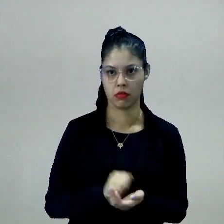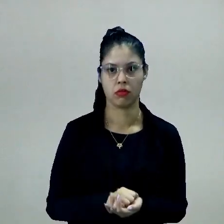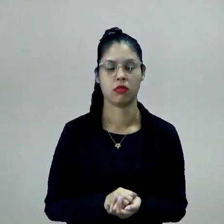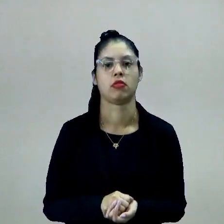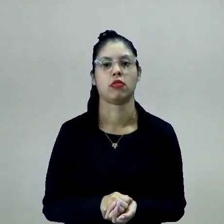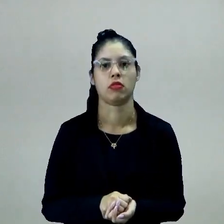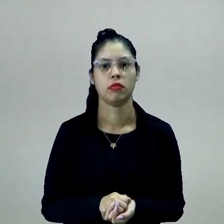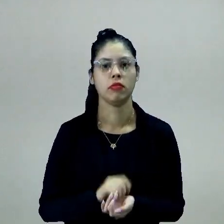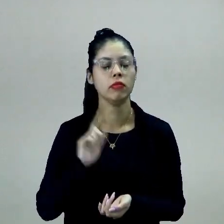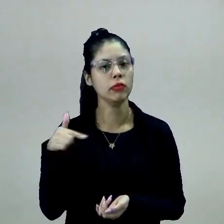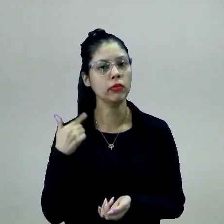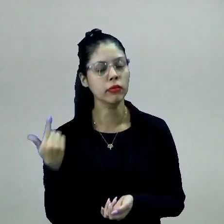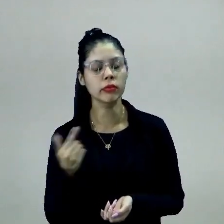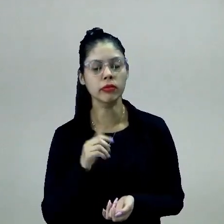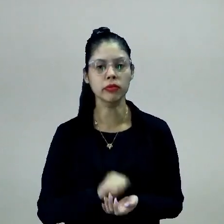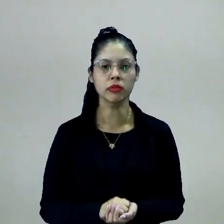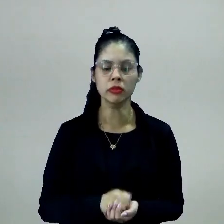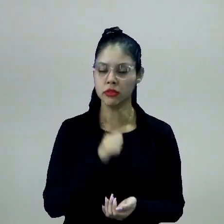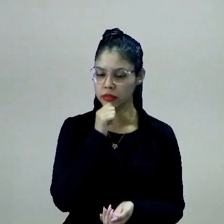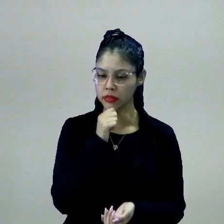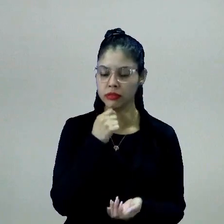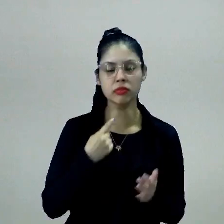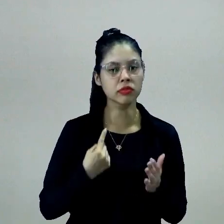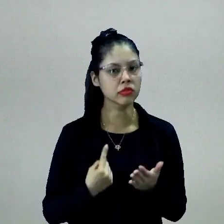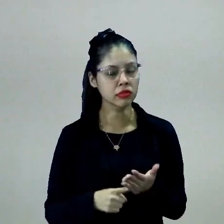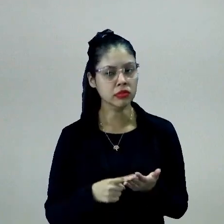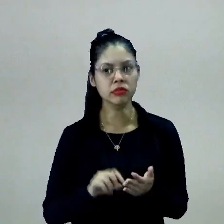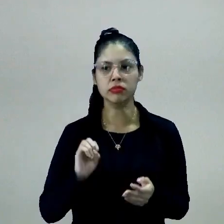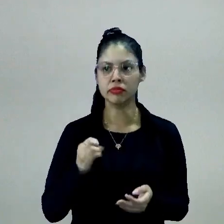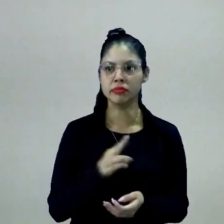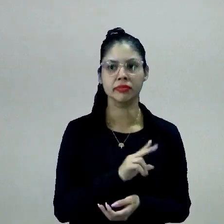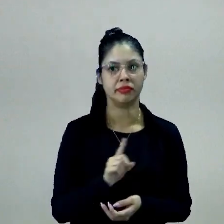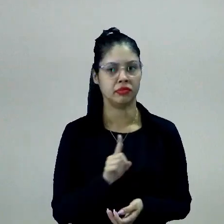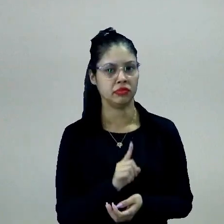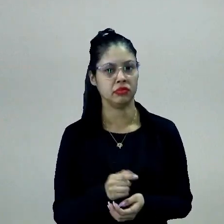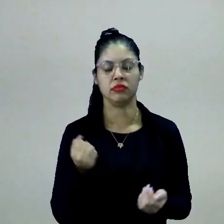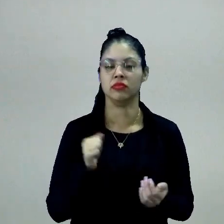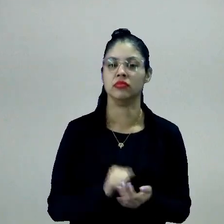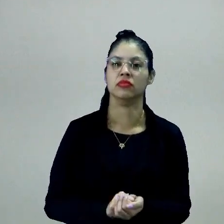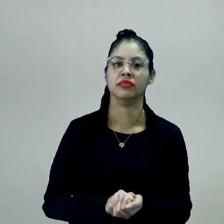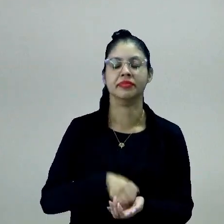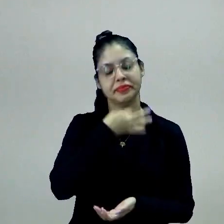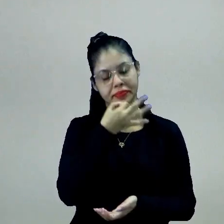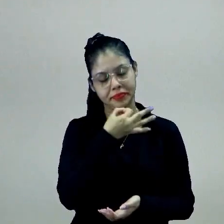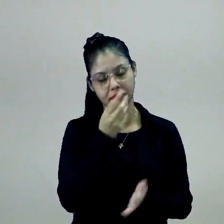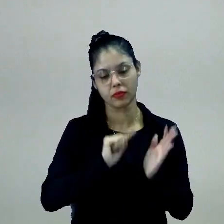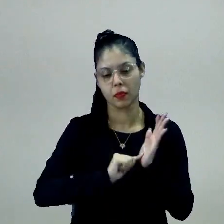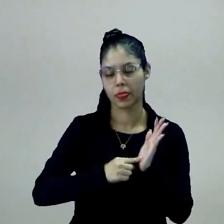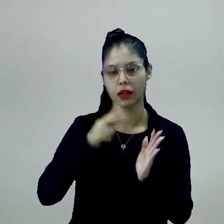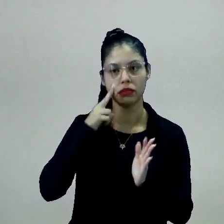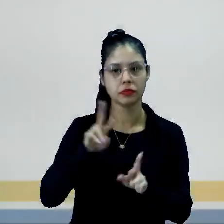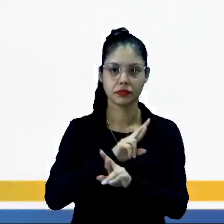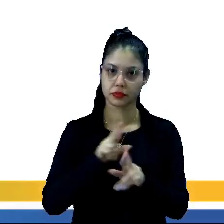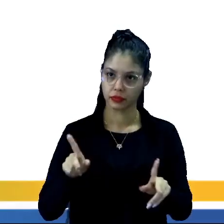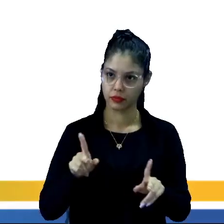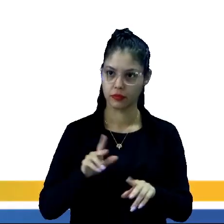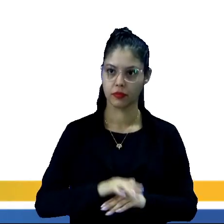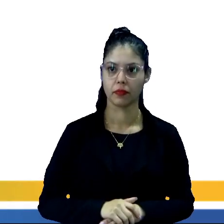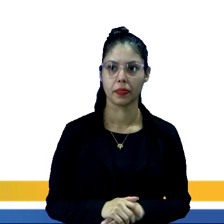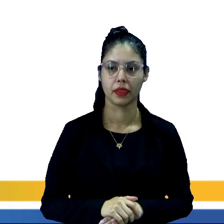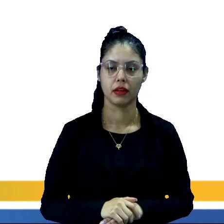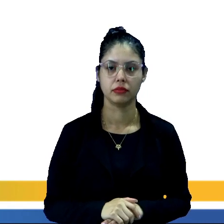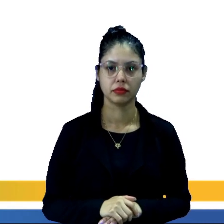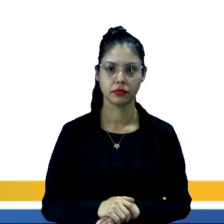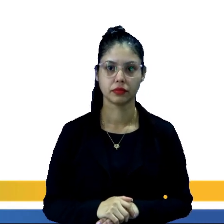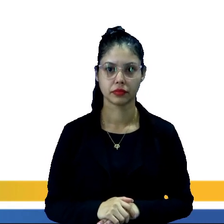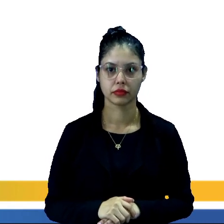né, do outro colega, embora que ele concorde com você, mas os motivos, as razões apresentadas, às vezes, são outras, né?